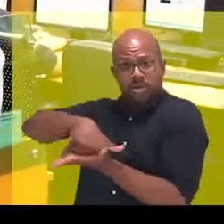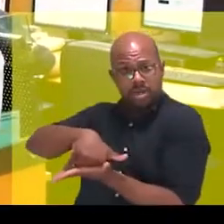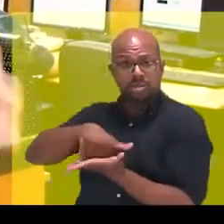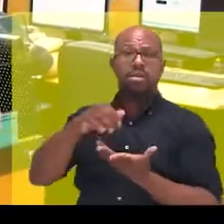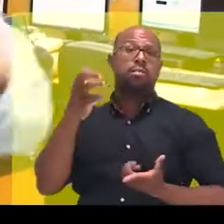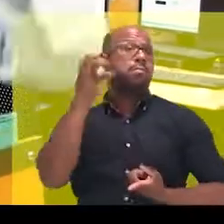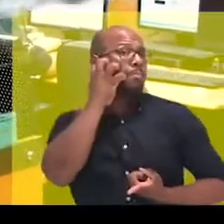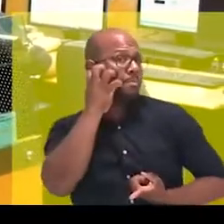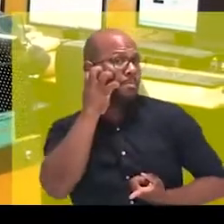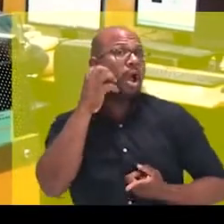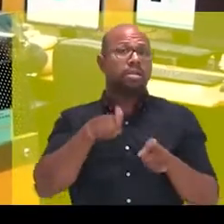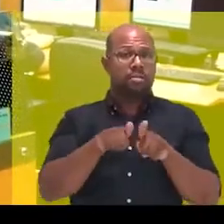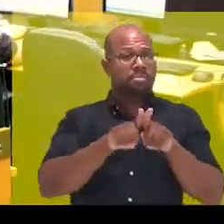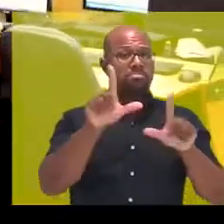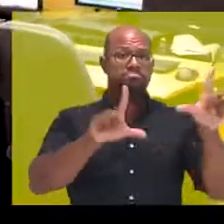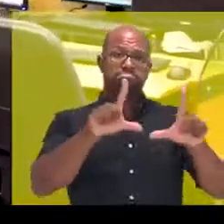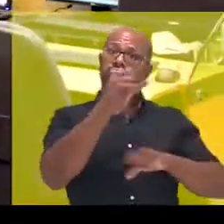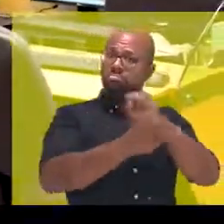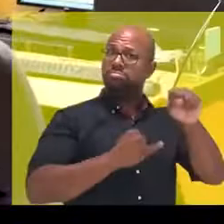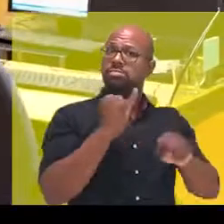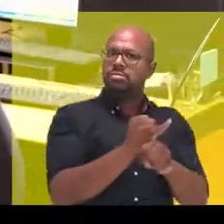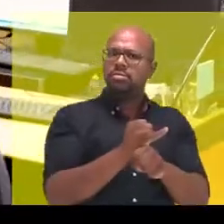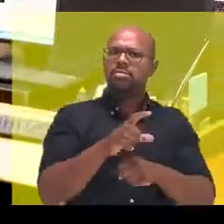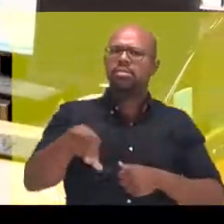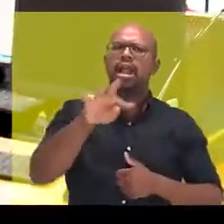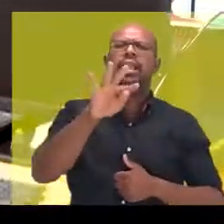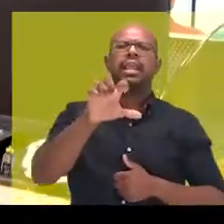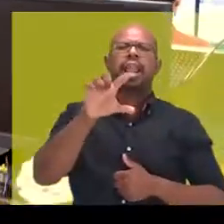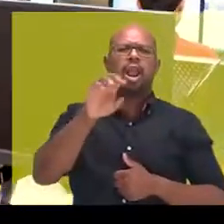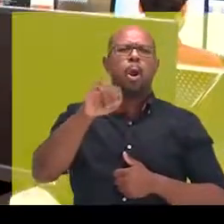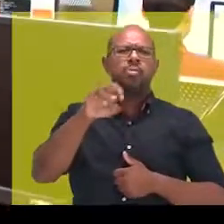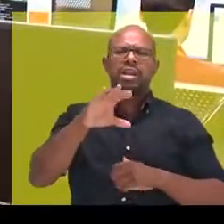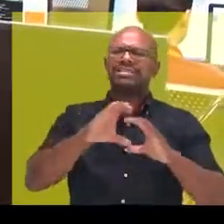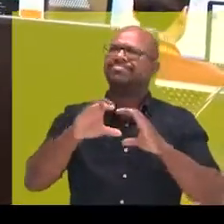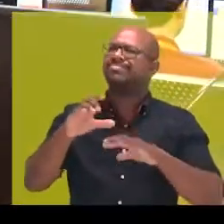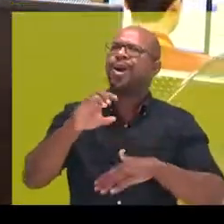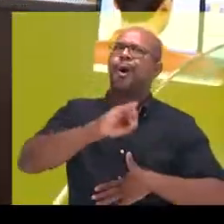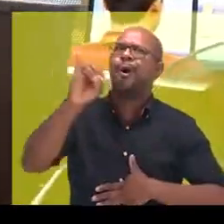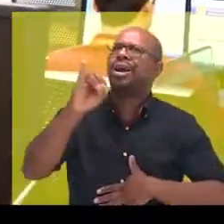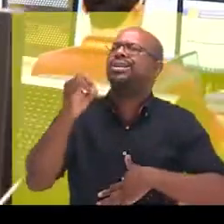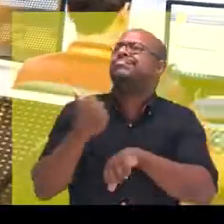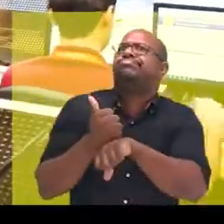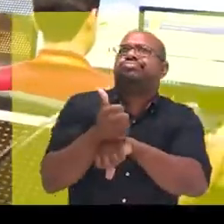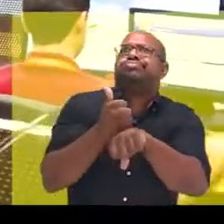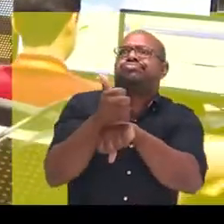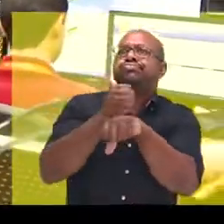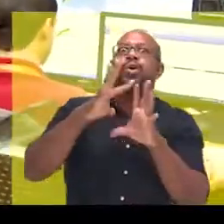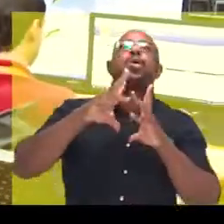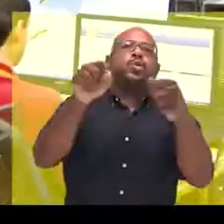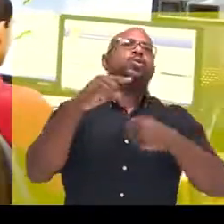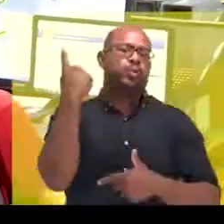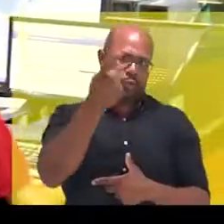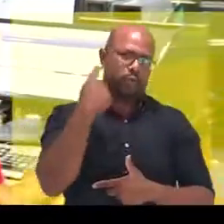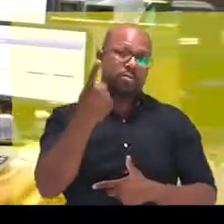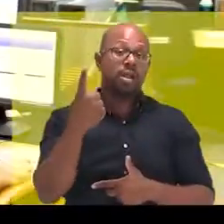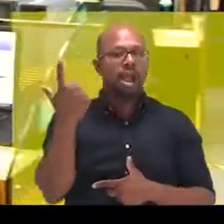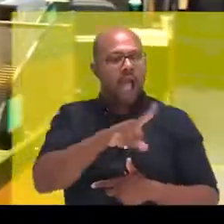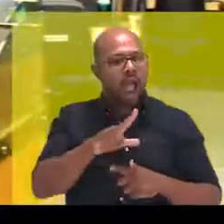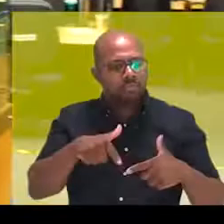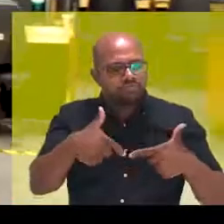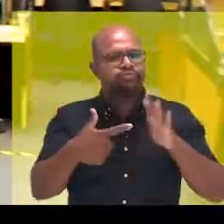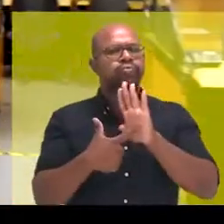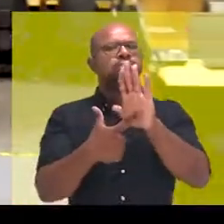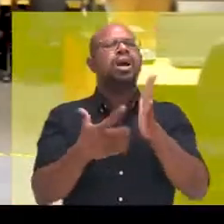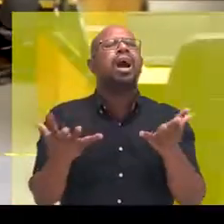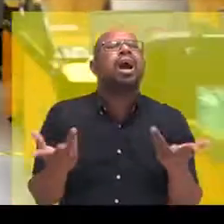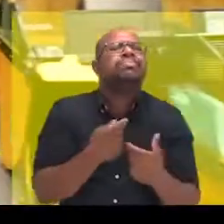móvel, banda larga e TV. A rede de telecomunicações da Oi é uma das maiores e mais diversificadas do mundo. Nos destacamos por